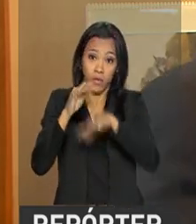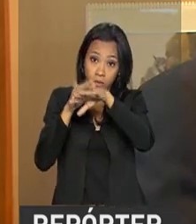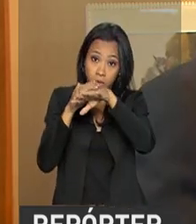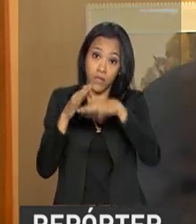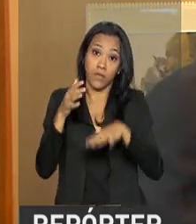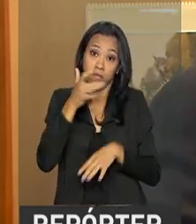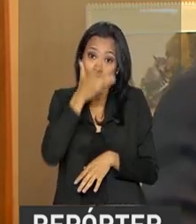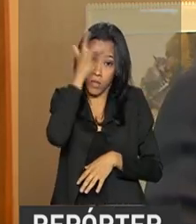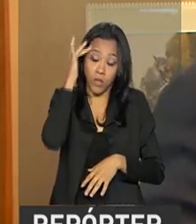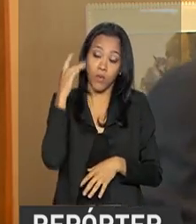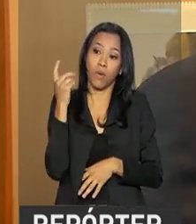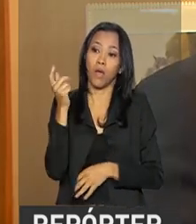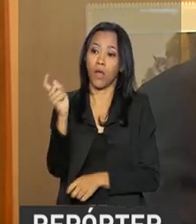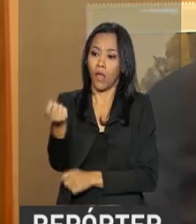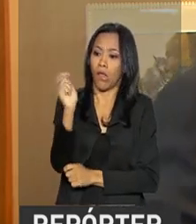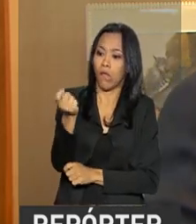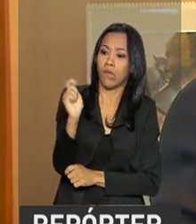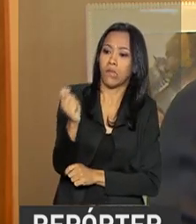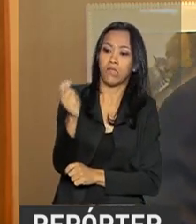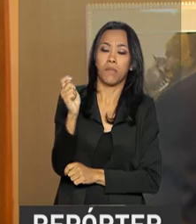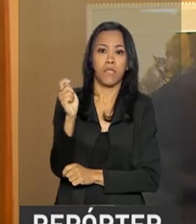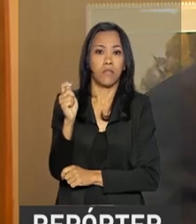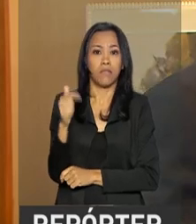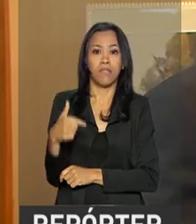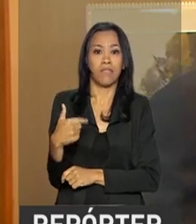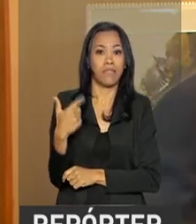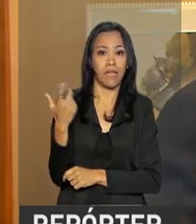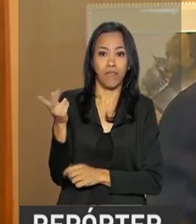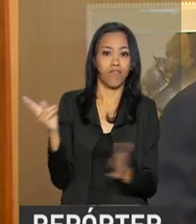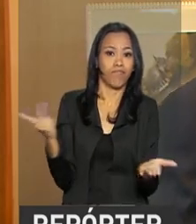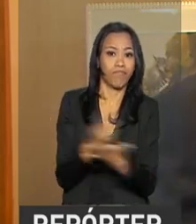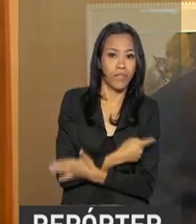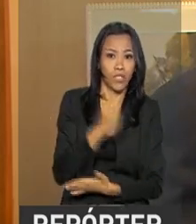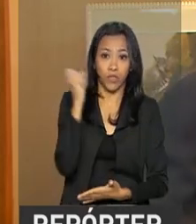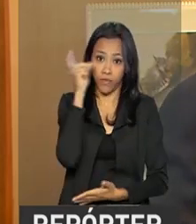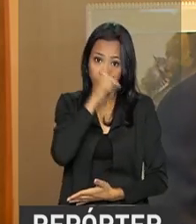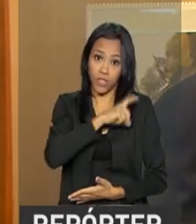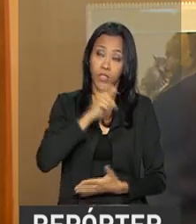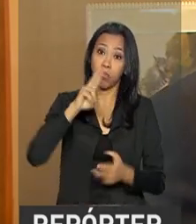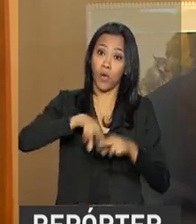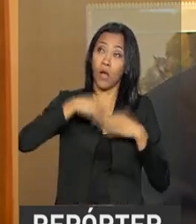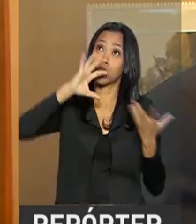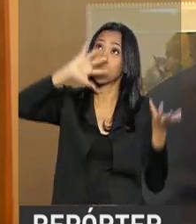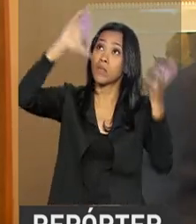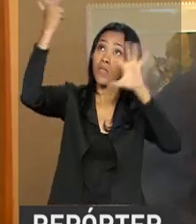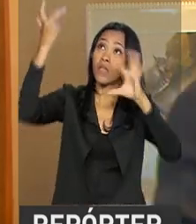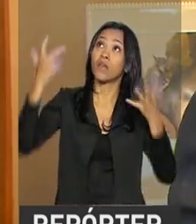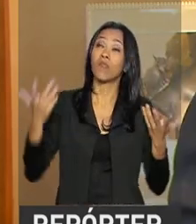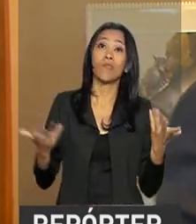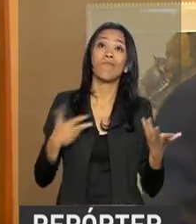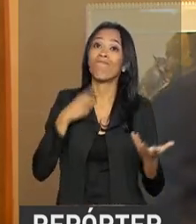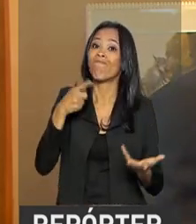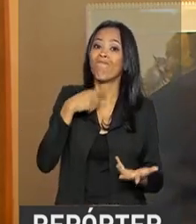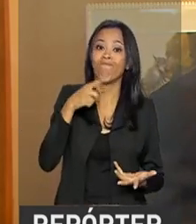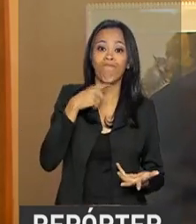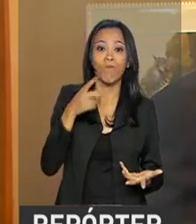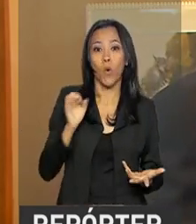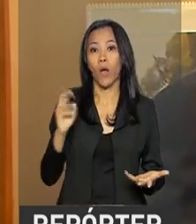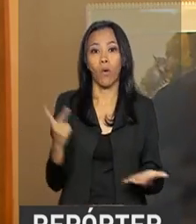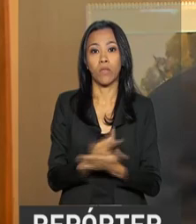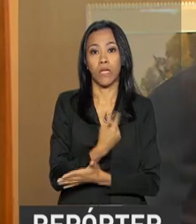a pesca está nos intempéries está sujeito a uma situações difíceis do tempo do clima ele sofre algum tipo de